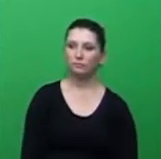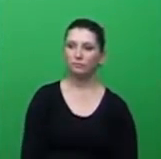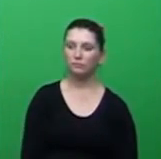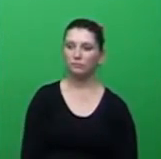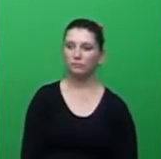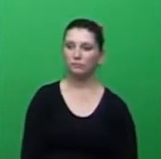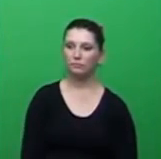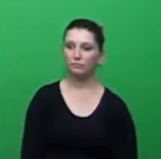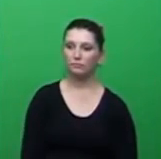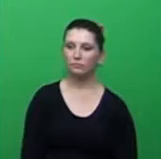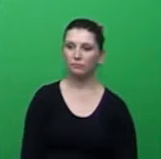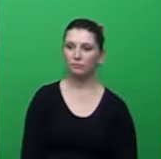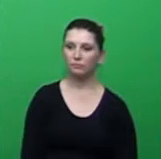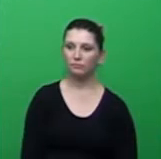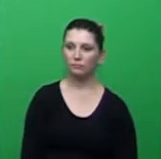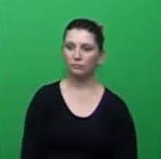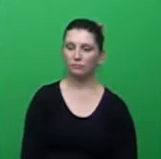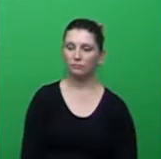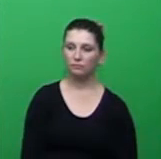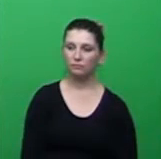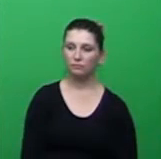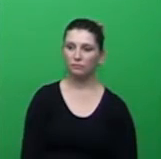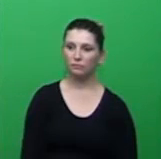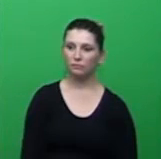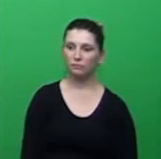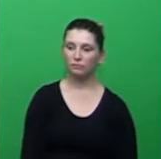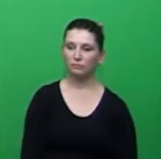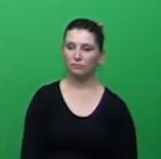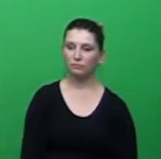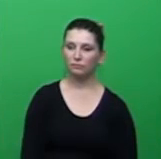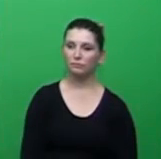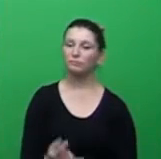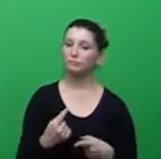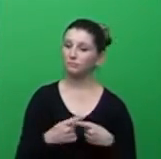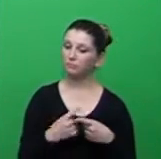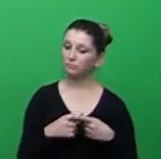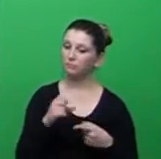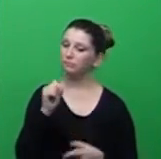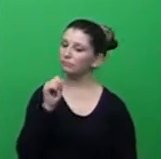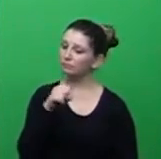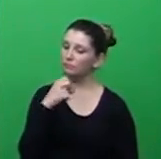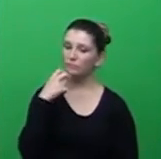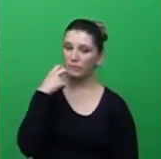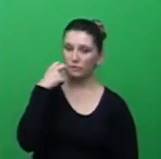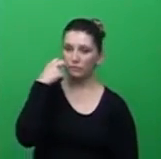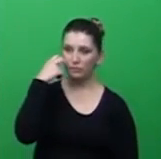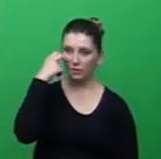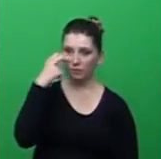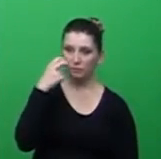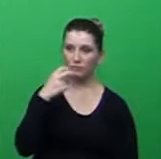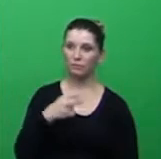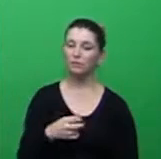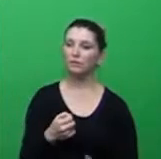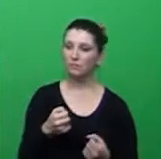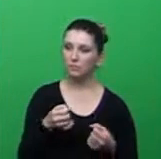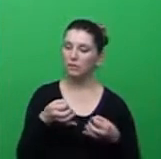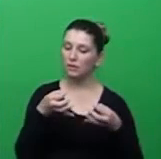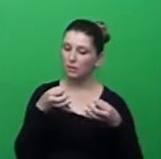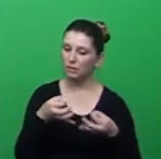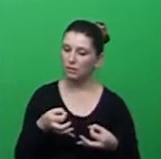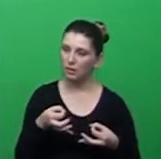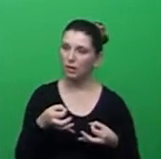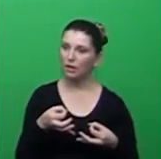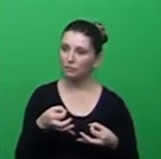A primeira vez, primeira e única, porque eles se envergonharam na hora que tiveram que juntar na frente dos outros e eu